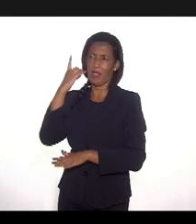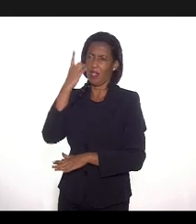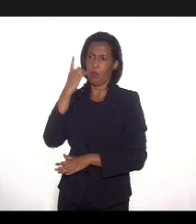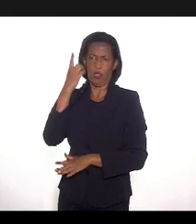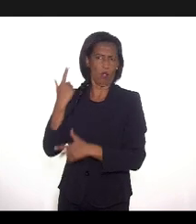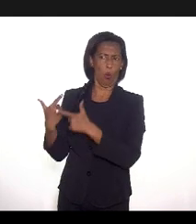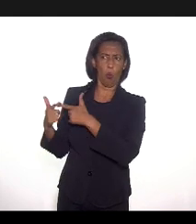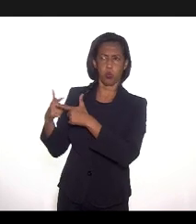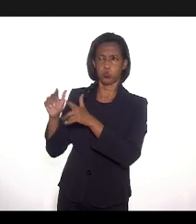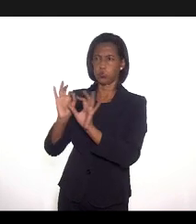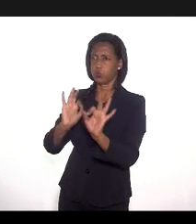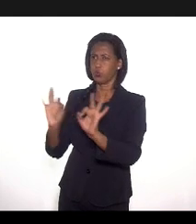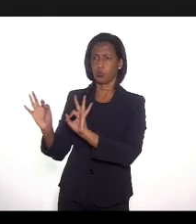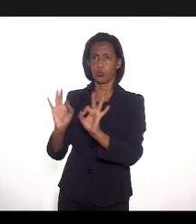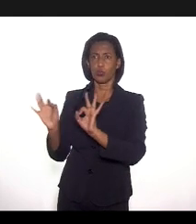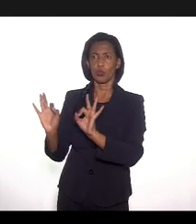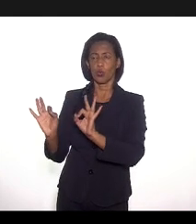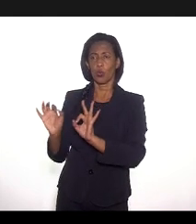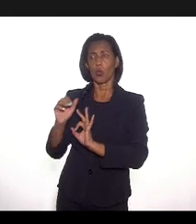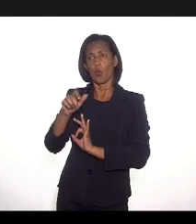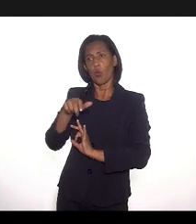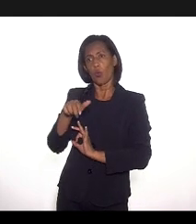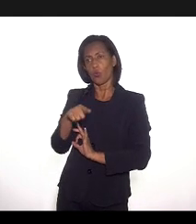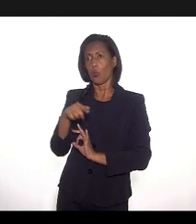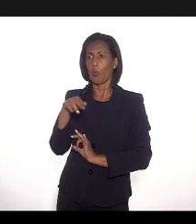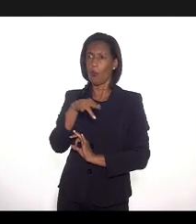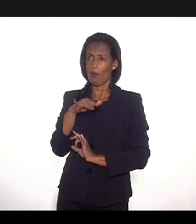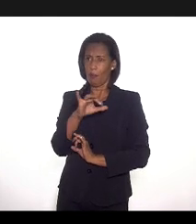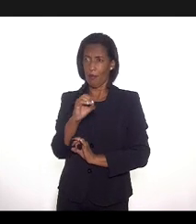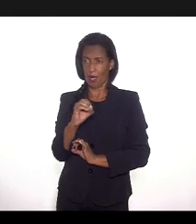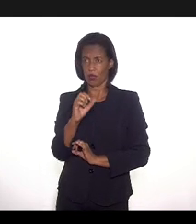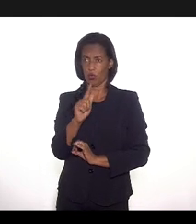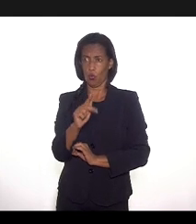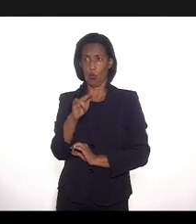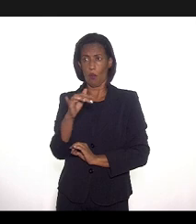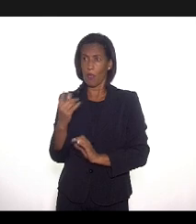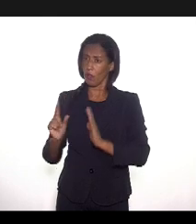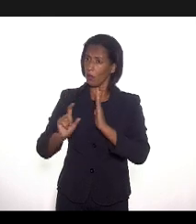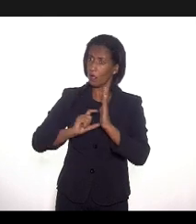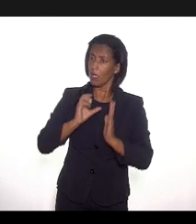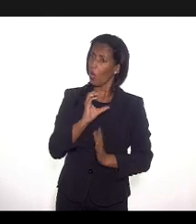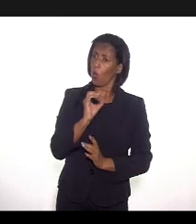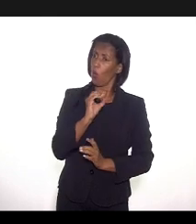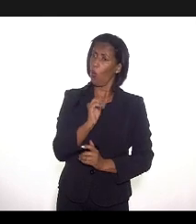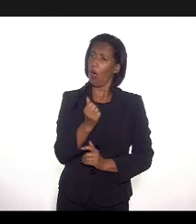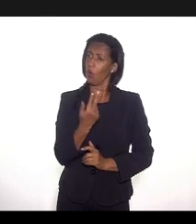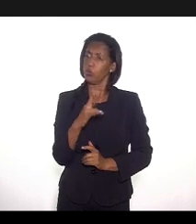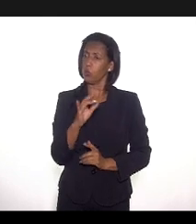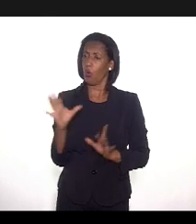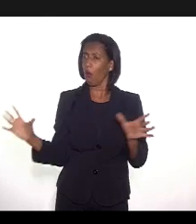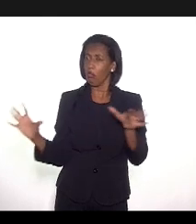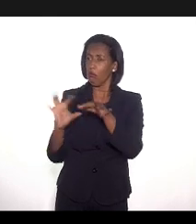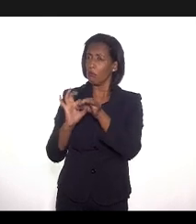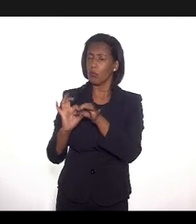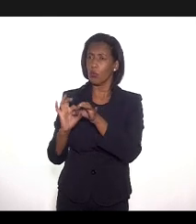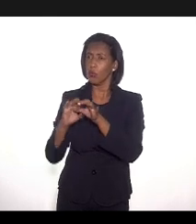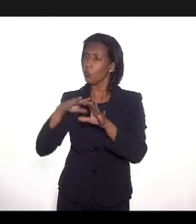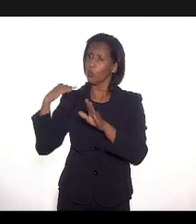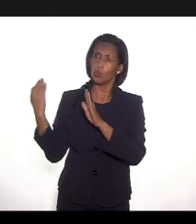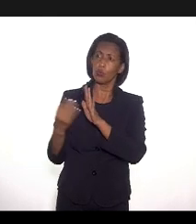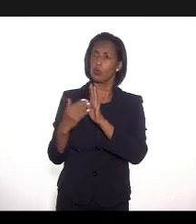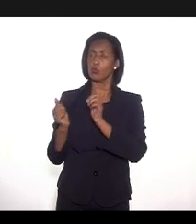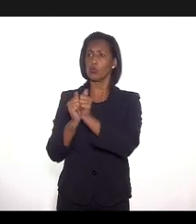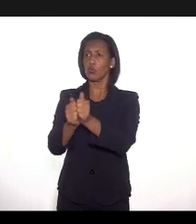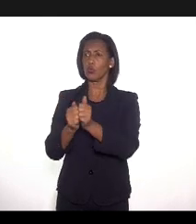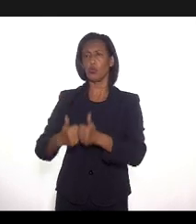problema nenhum do Márcio Gualberto ser coautor. De forma alguma. Fala para frente. Aí está conciliado todo mundo.